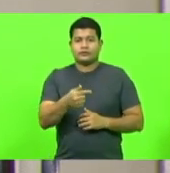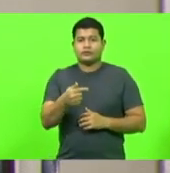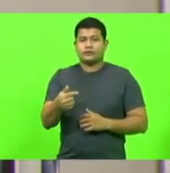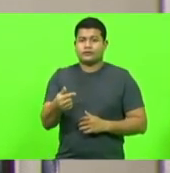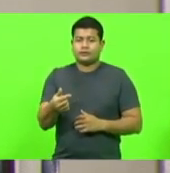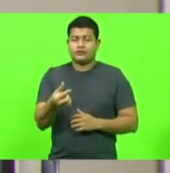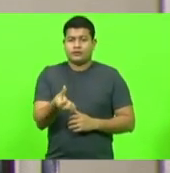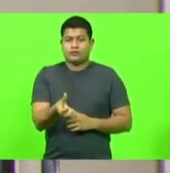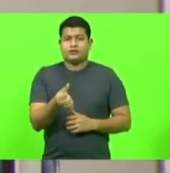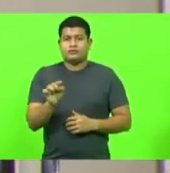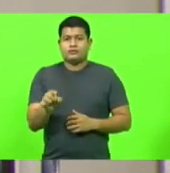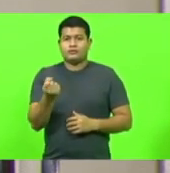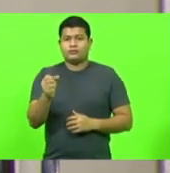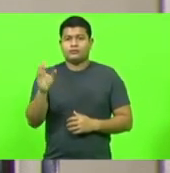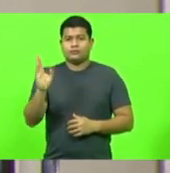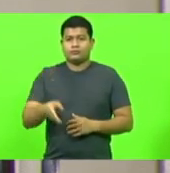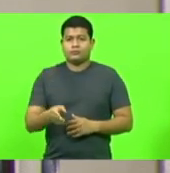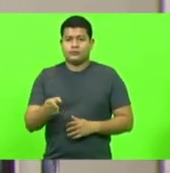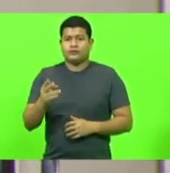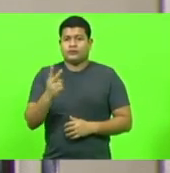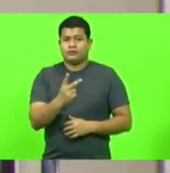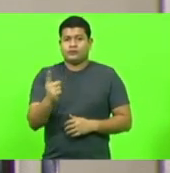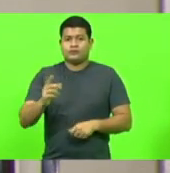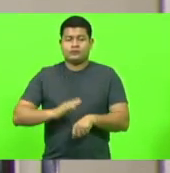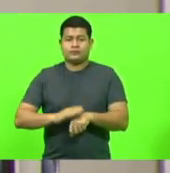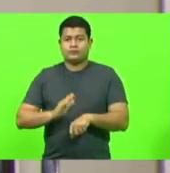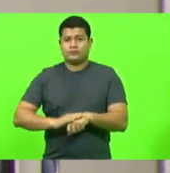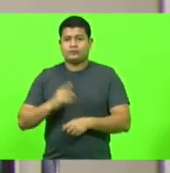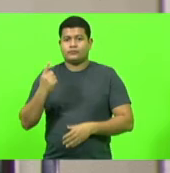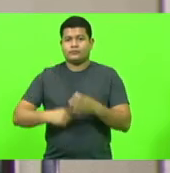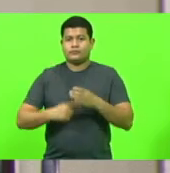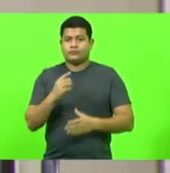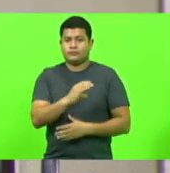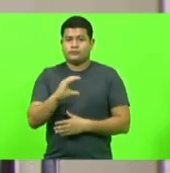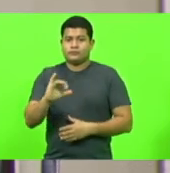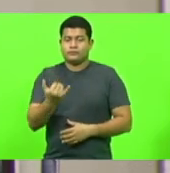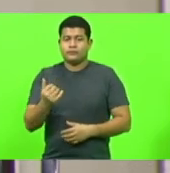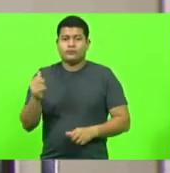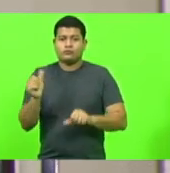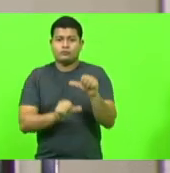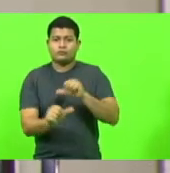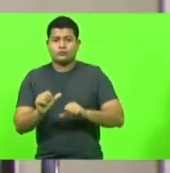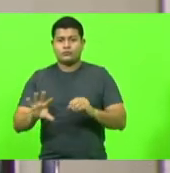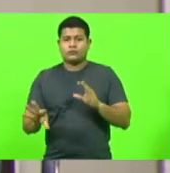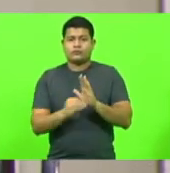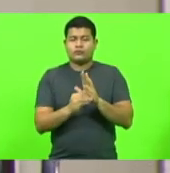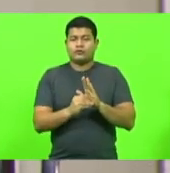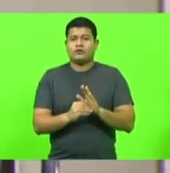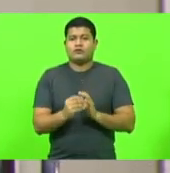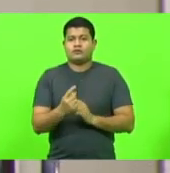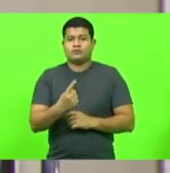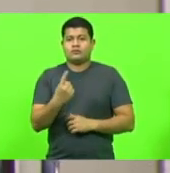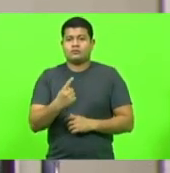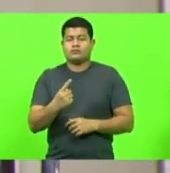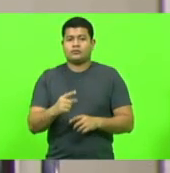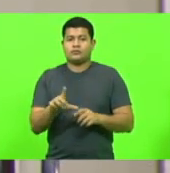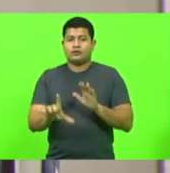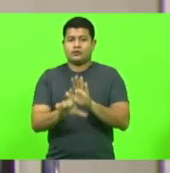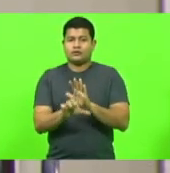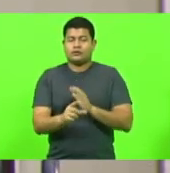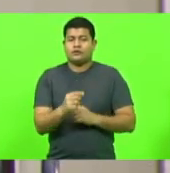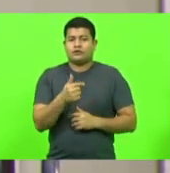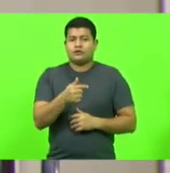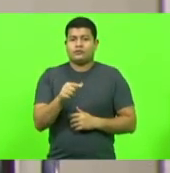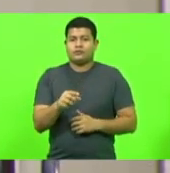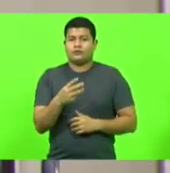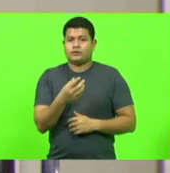376.8/2021, autor Comissão de Constituição e Justiça, altera o anexo único da lei 16.733 de 2015,